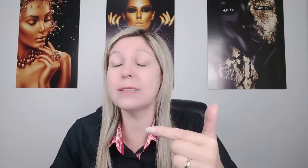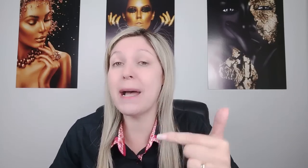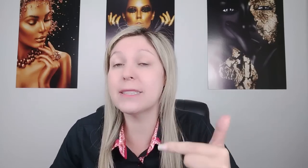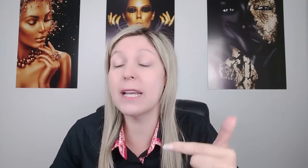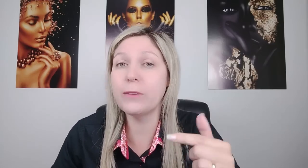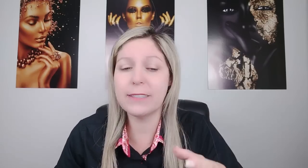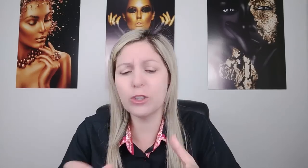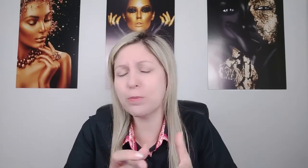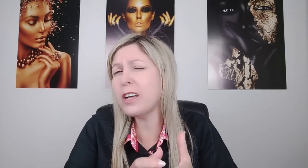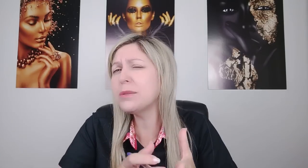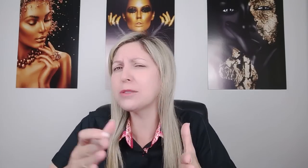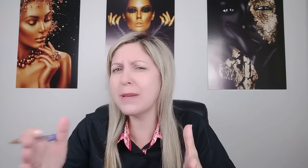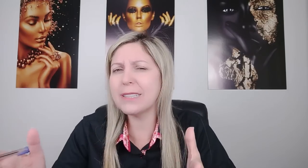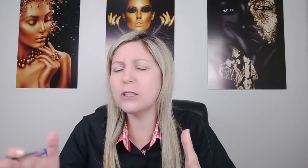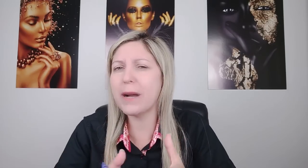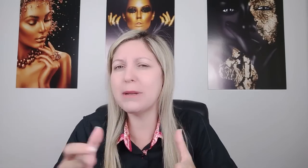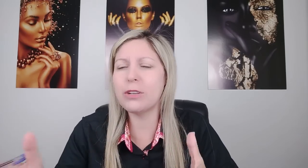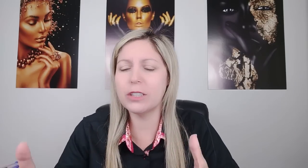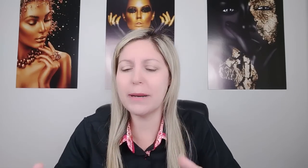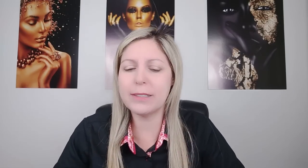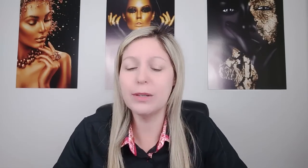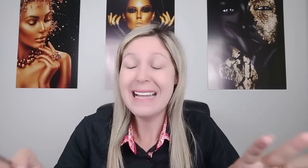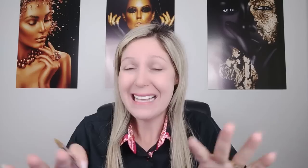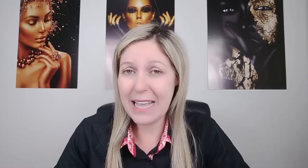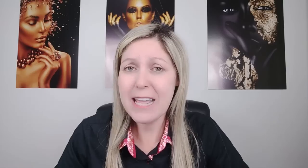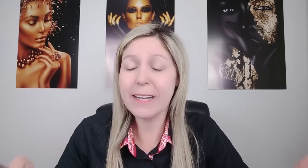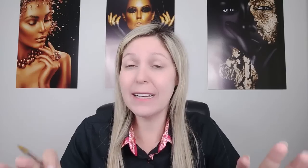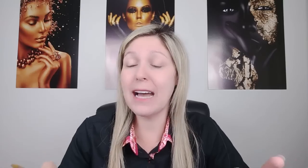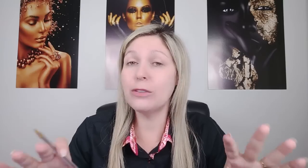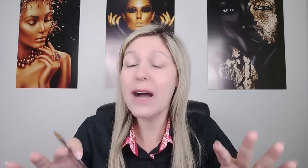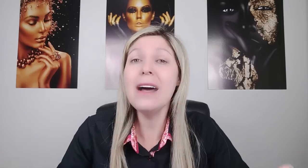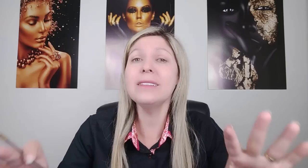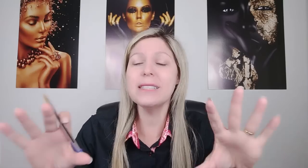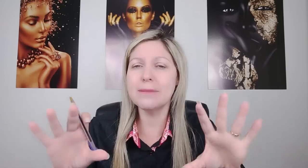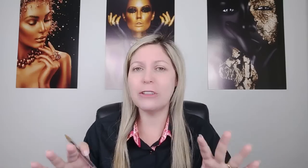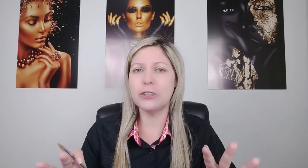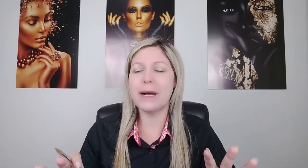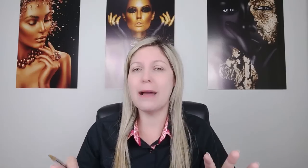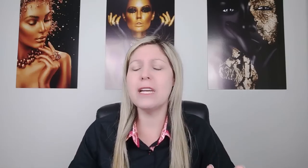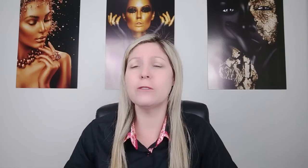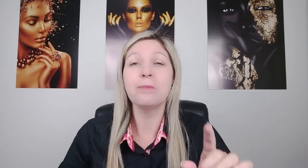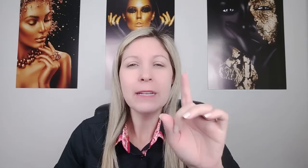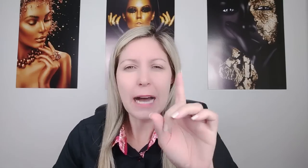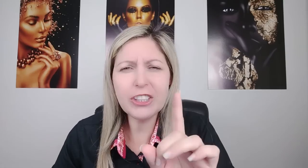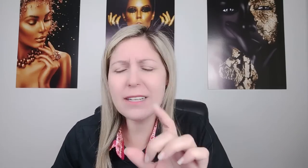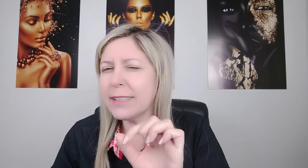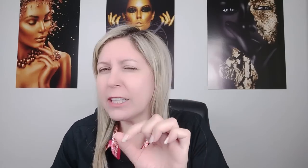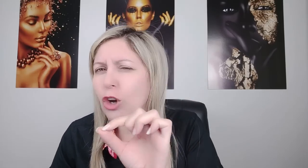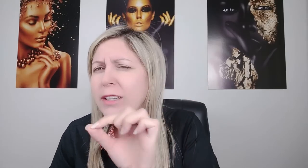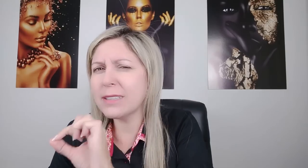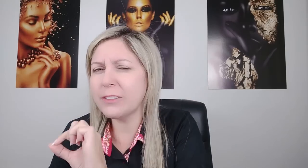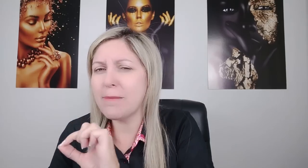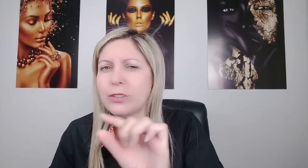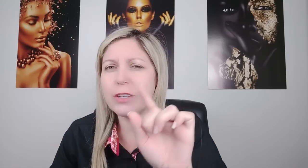teria antecipação, né? Se nos próximos meses aí do pagamento do Auxílio Brasil teria calendário antecipado de pagamento. Antes de trazer